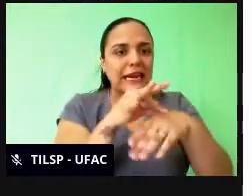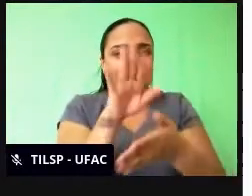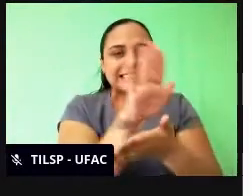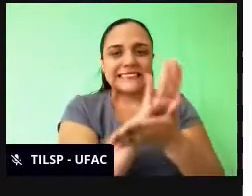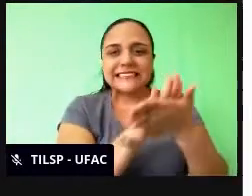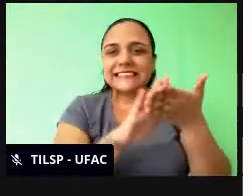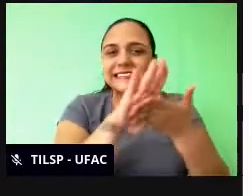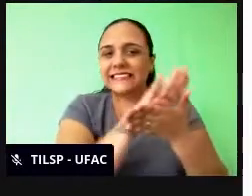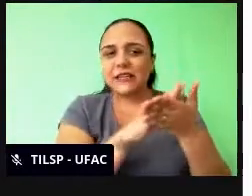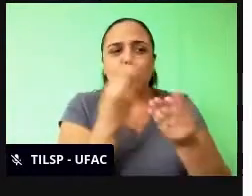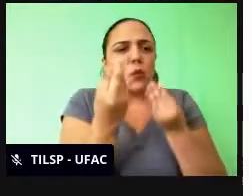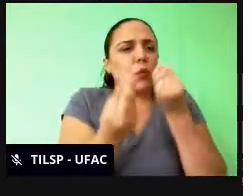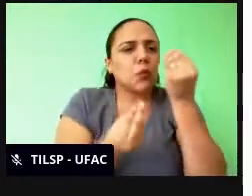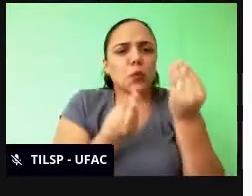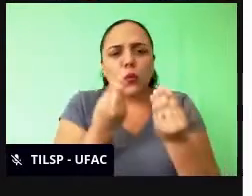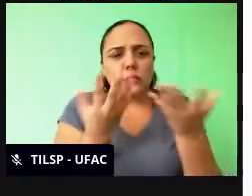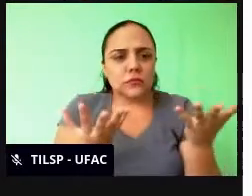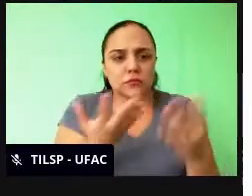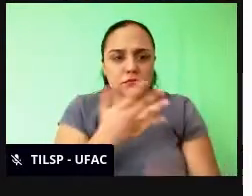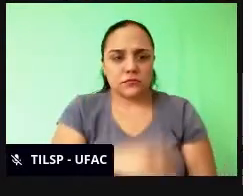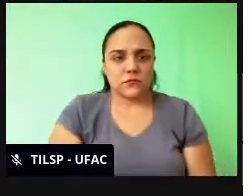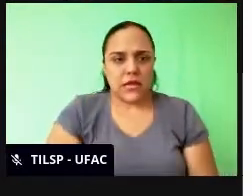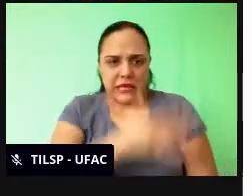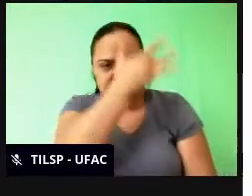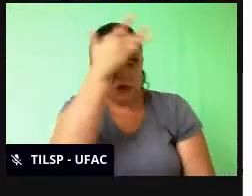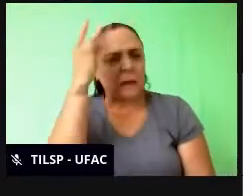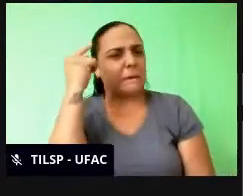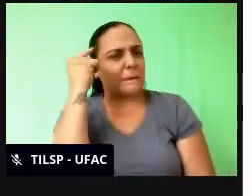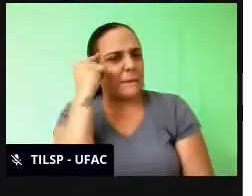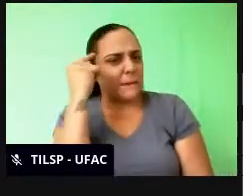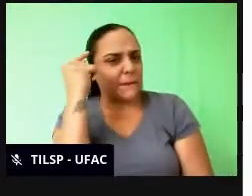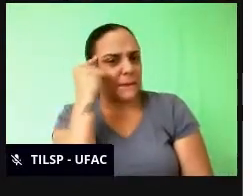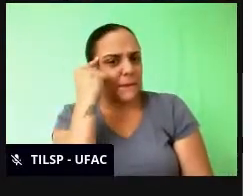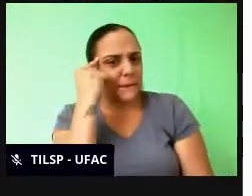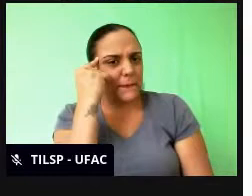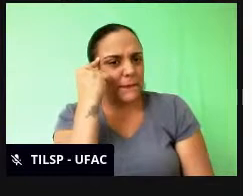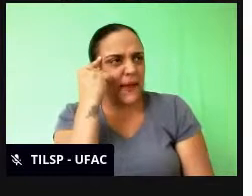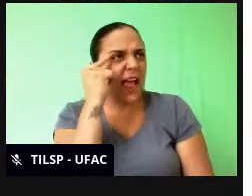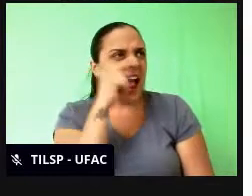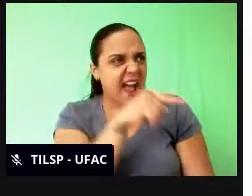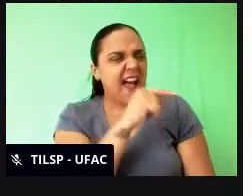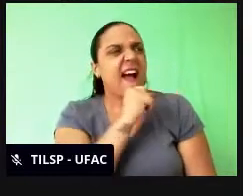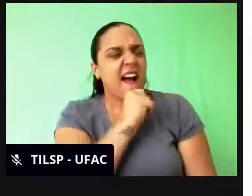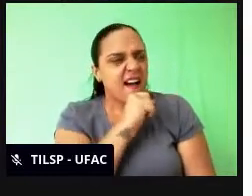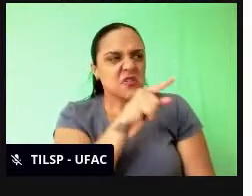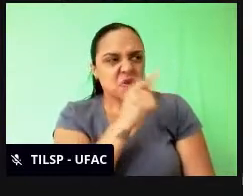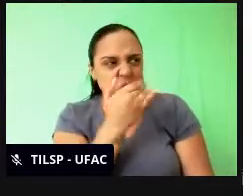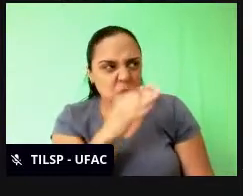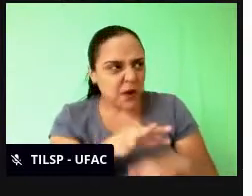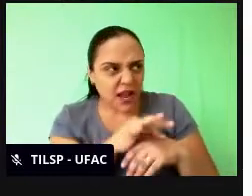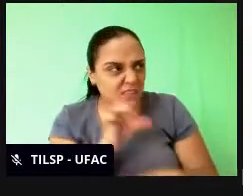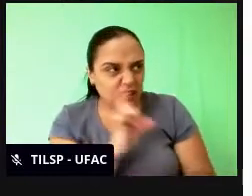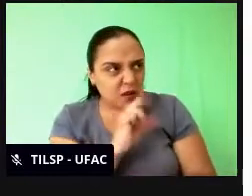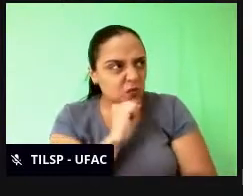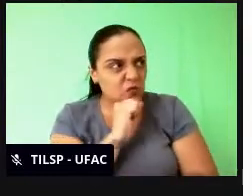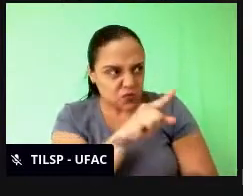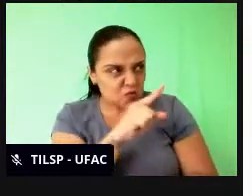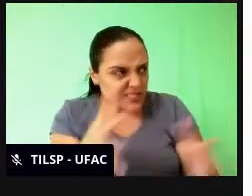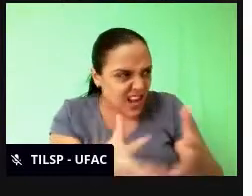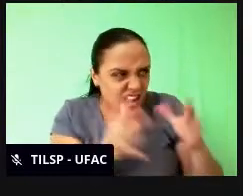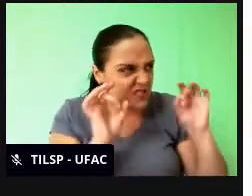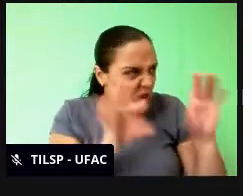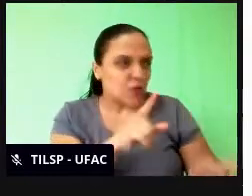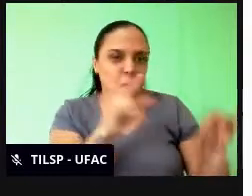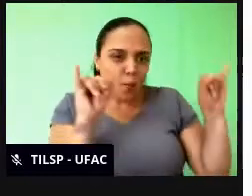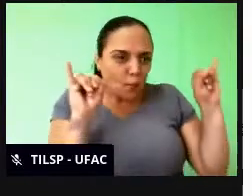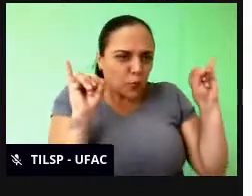as pessoas, elas julgam, sempre achando que o indivíduo, assim, em si, que é vegano, ele tem esse aspecto. Então, um